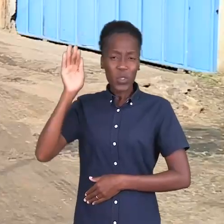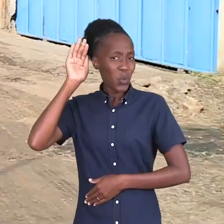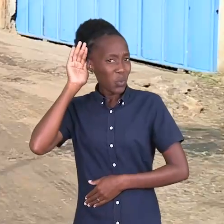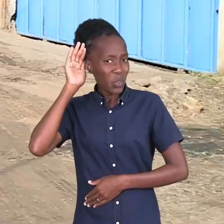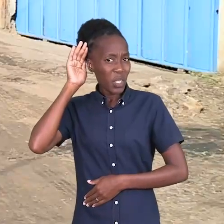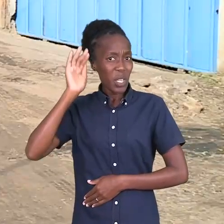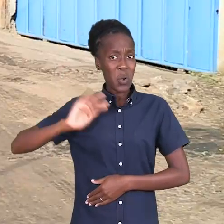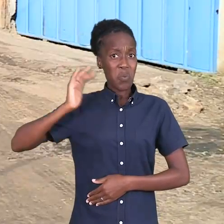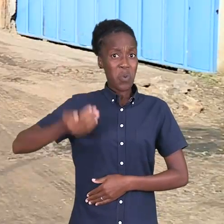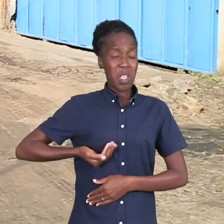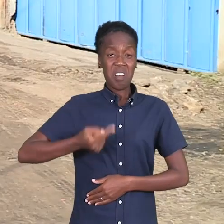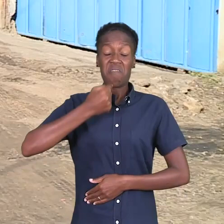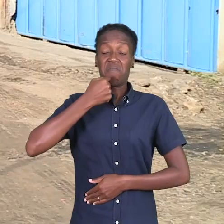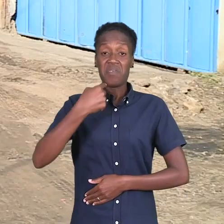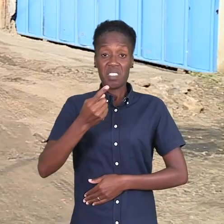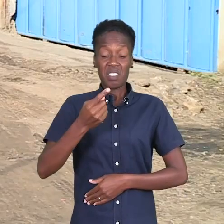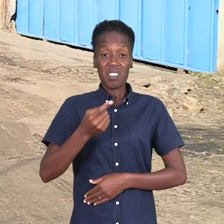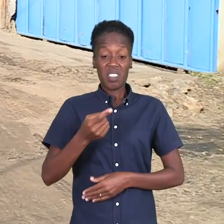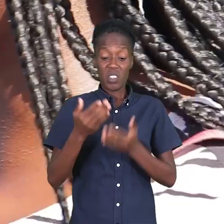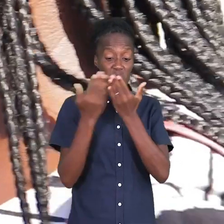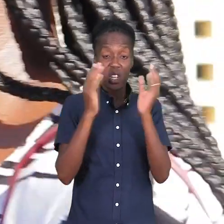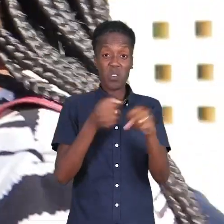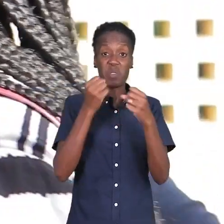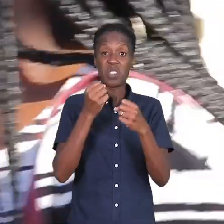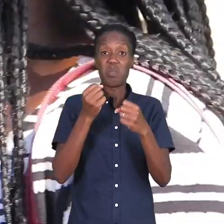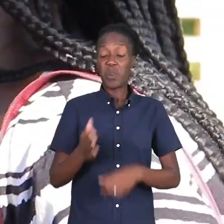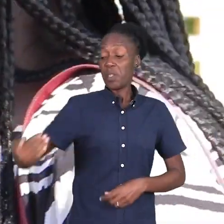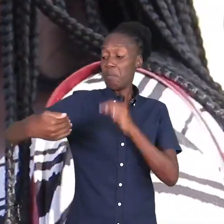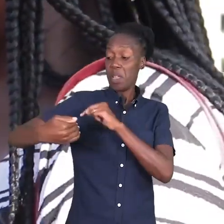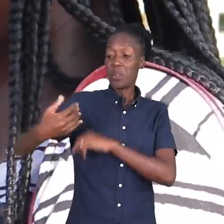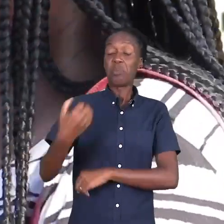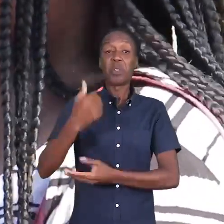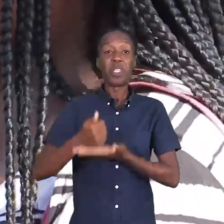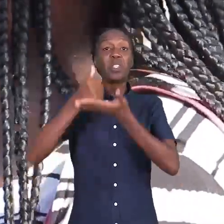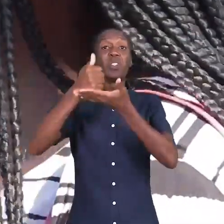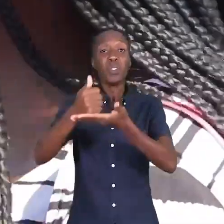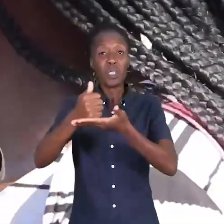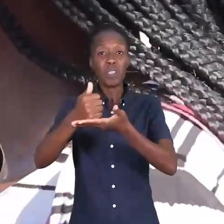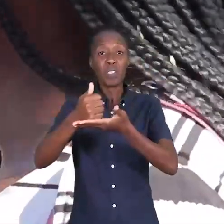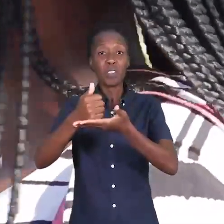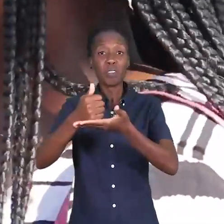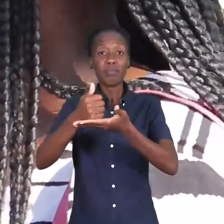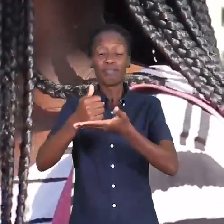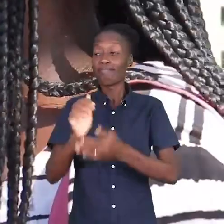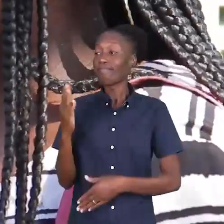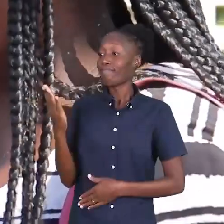Já ouviu a frase que diz que mulheres não precisam estudar porque os maridos as vão sustentar?